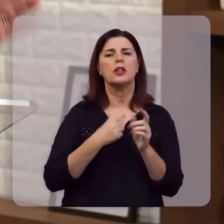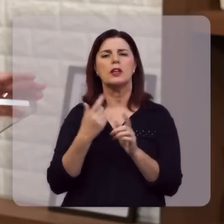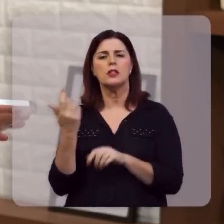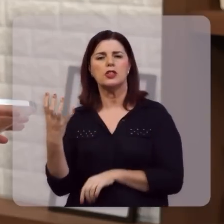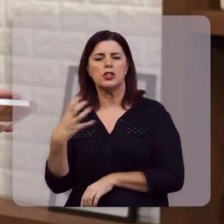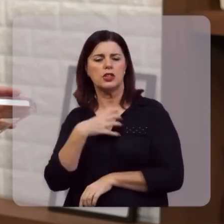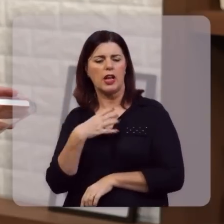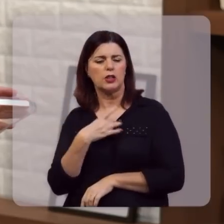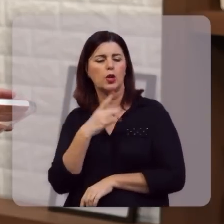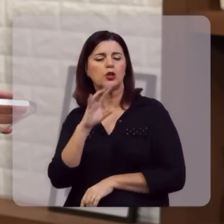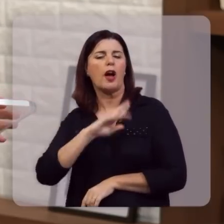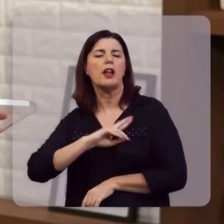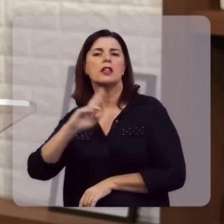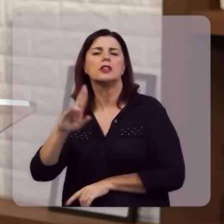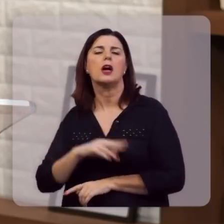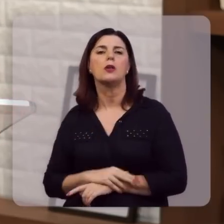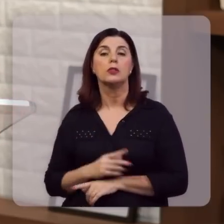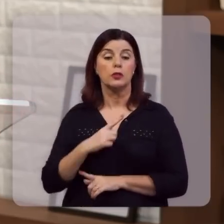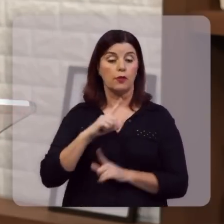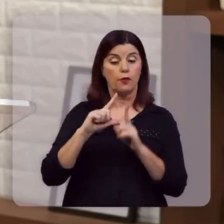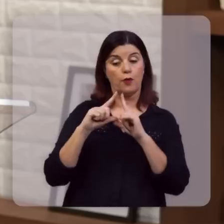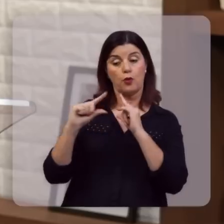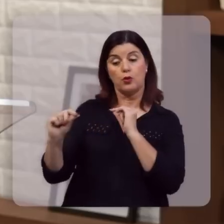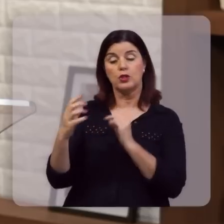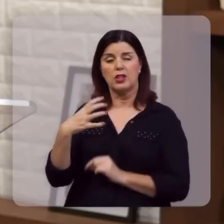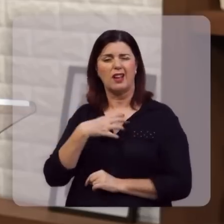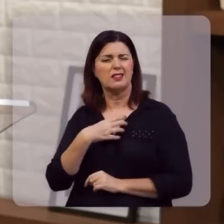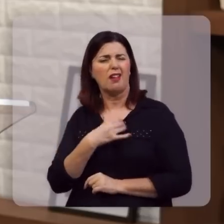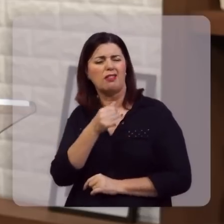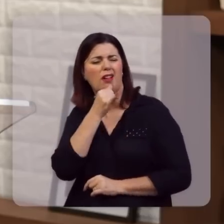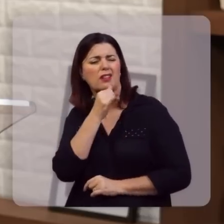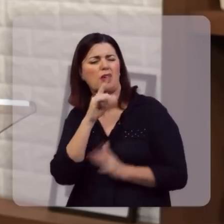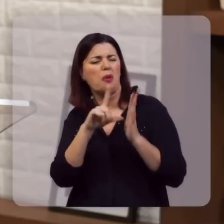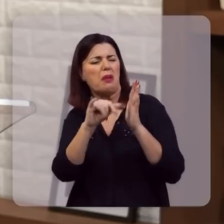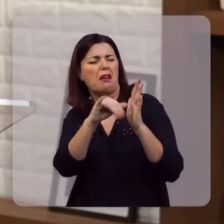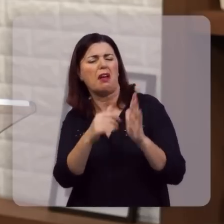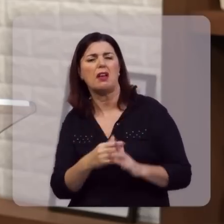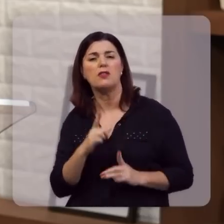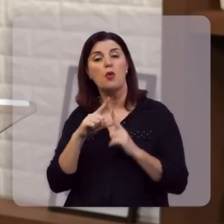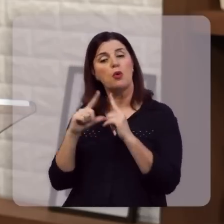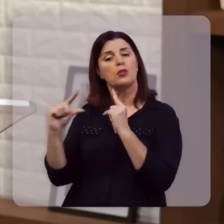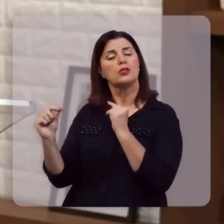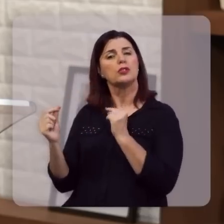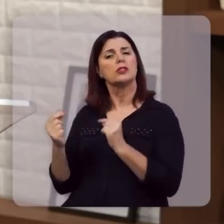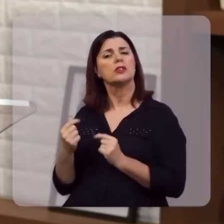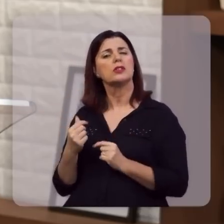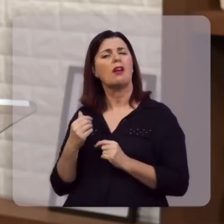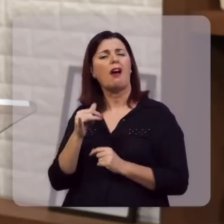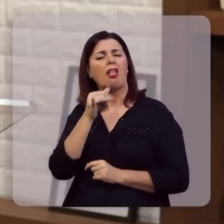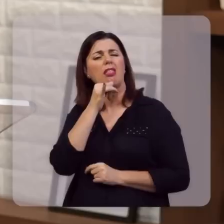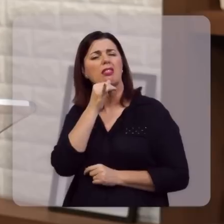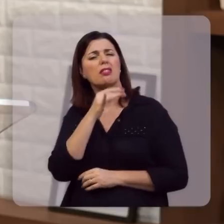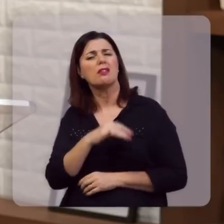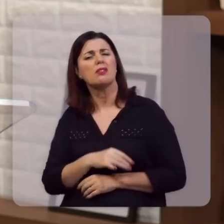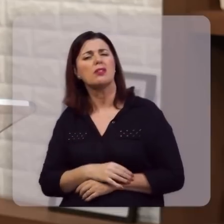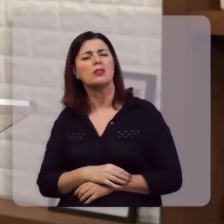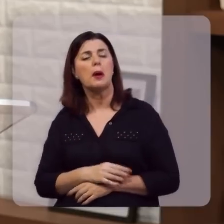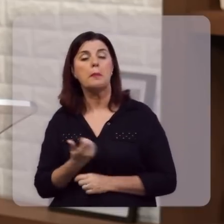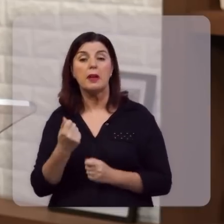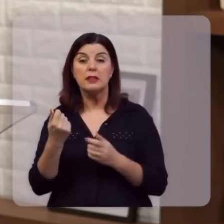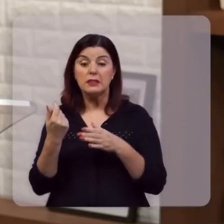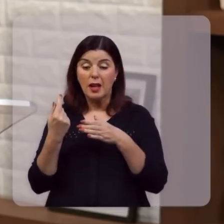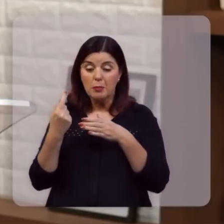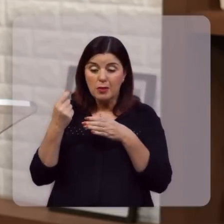fugir do sincretismo religioso, precisamos fugir da ortodoxia morta, precisamos fugir da superficialidade,